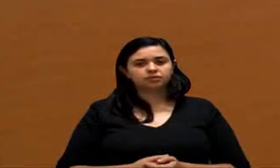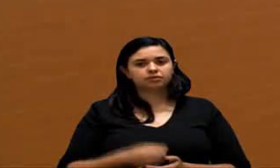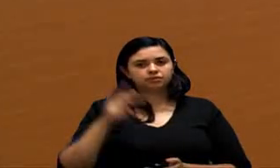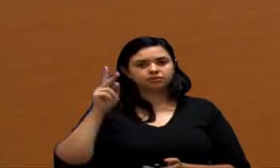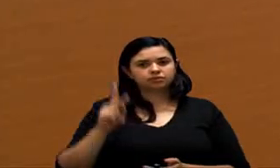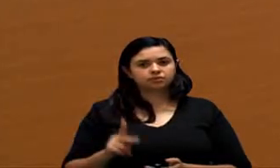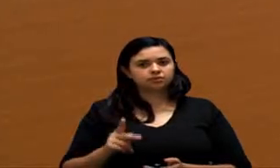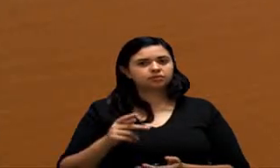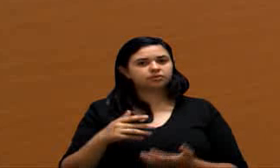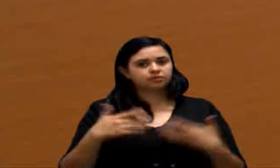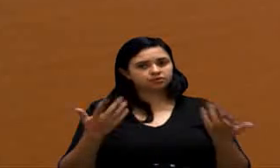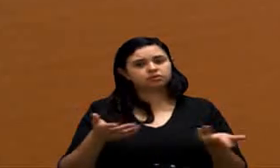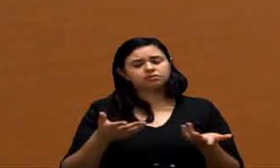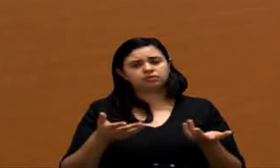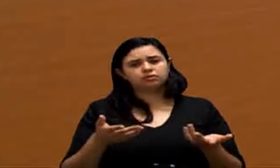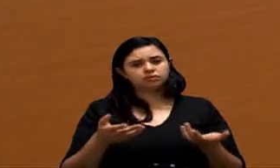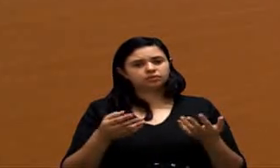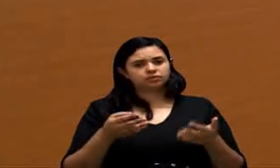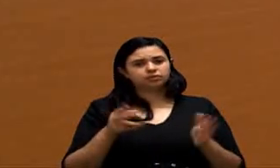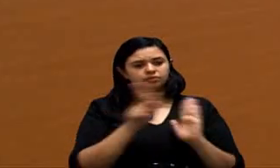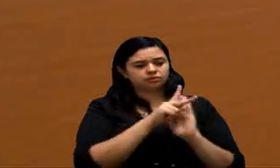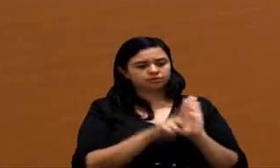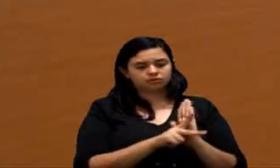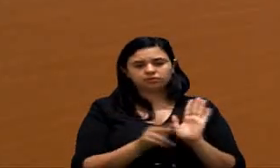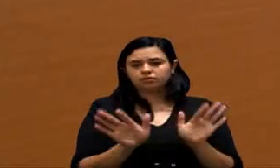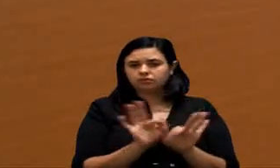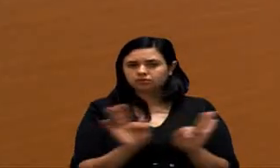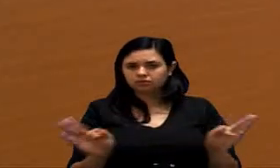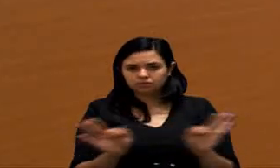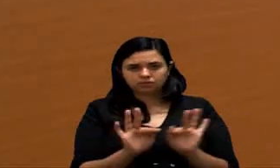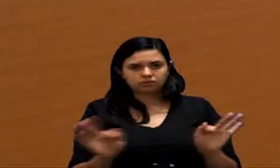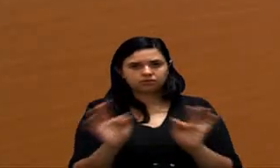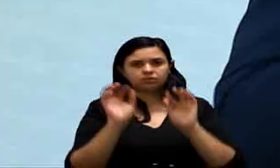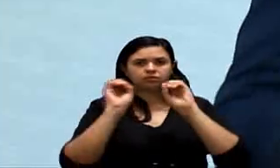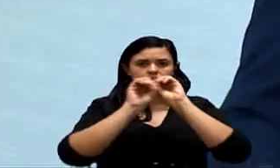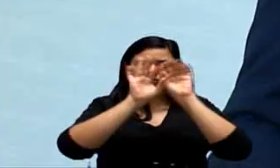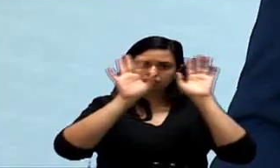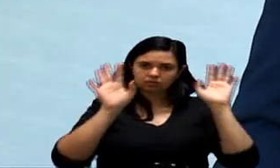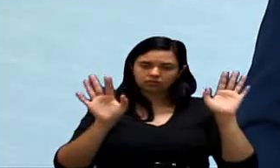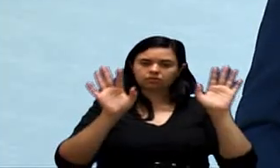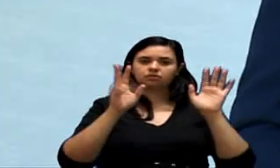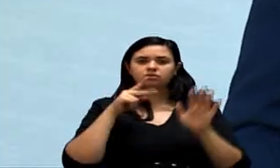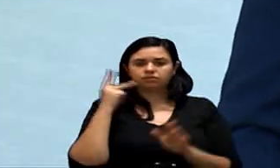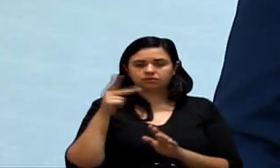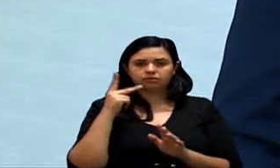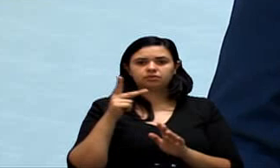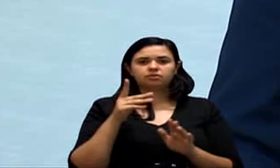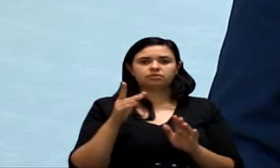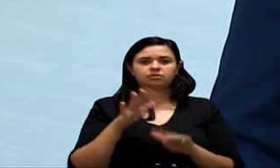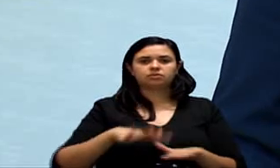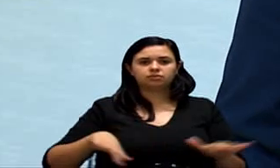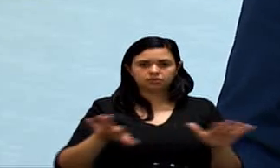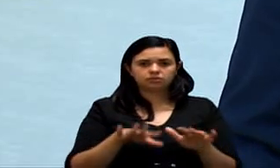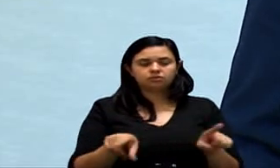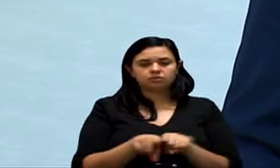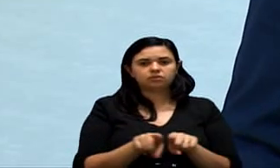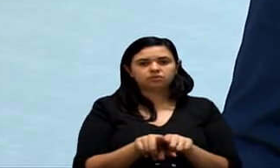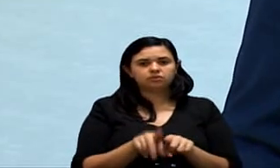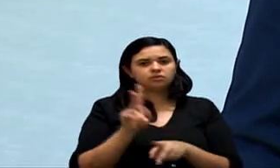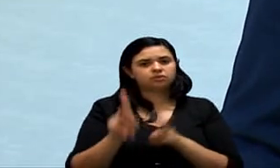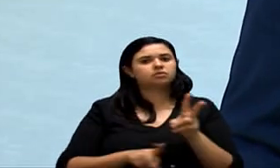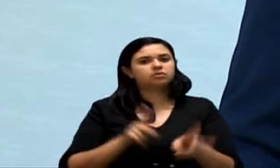Um projeto simples de transparência, importantíssimo para os vereadores e vereadoras e para o próprio munícipe